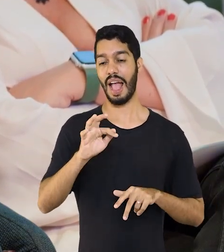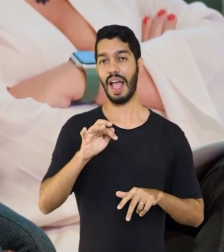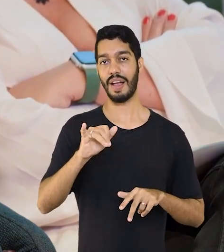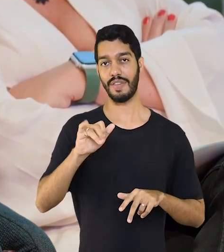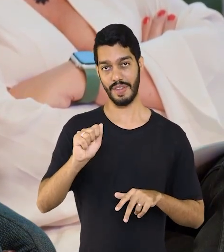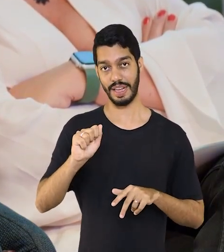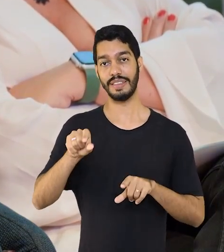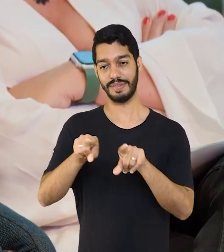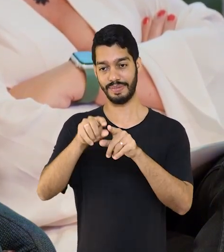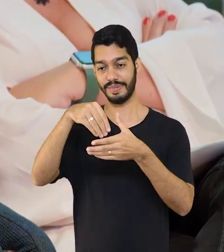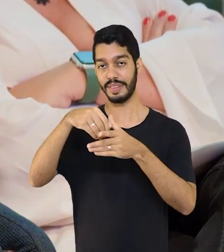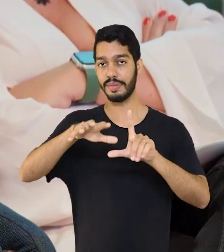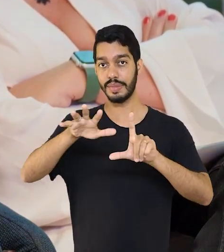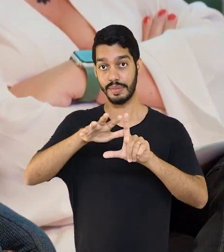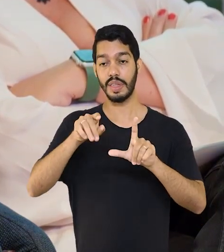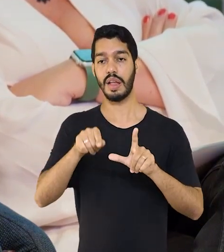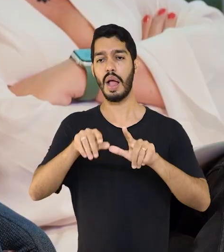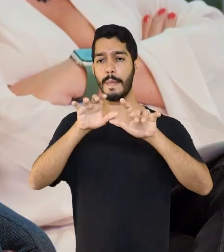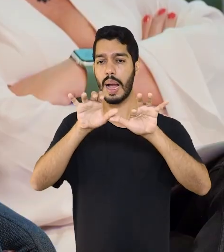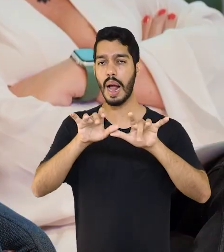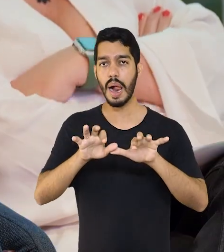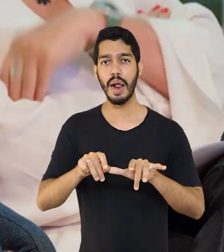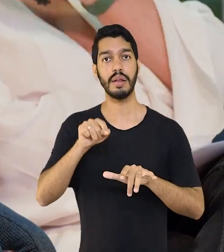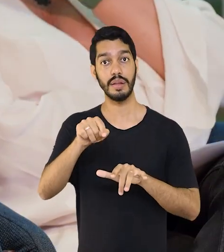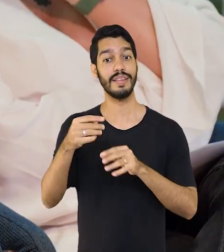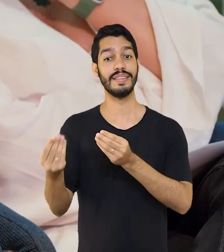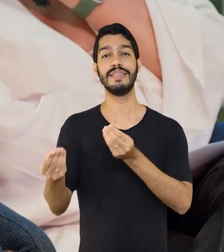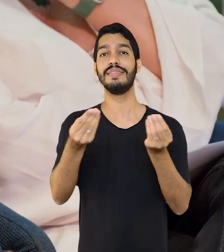que se chama AFL Whitebook, que dá para o médico